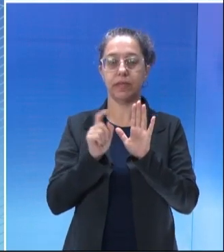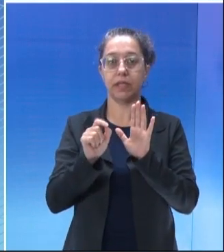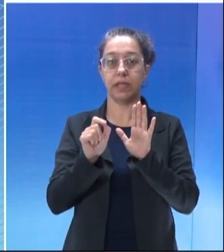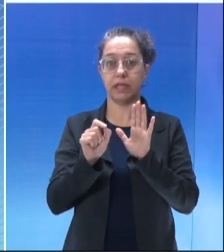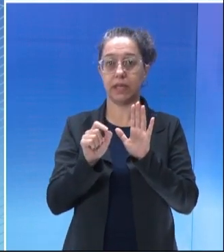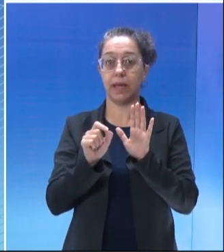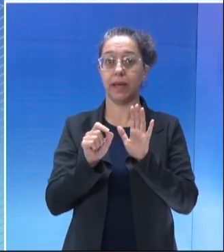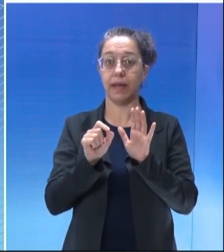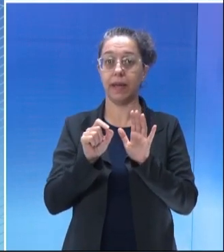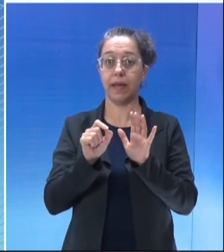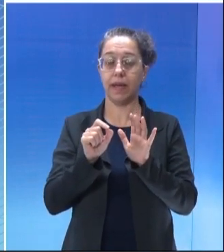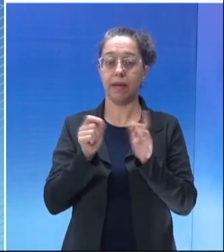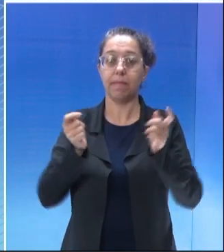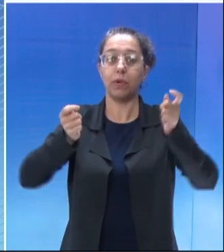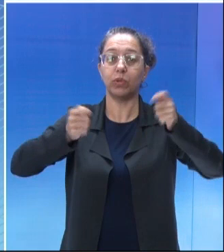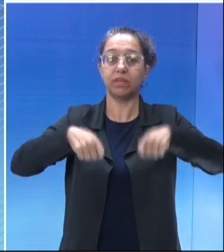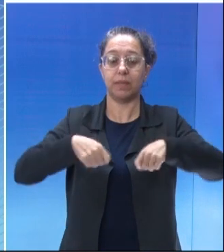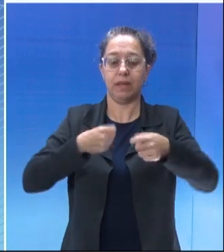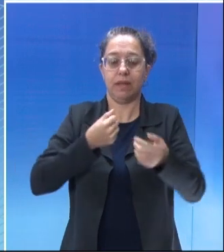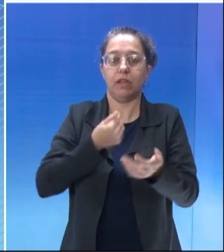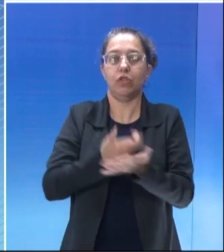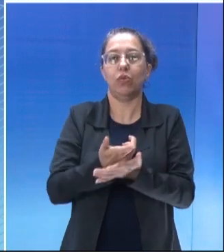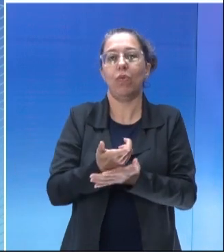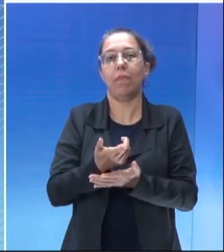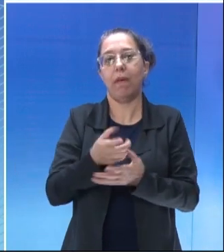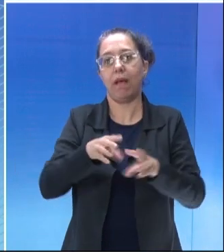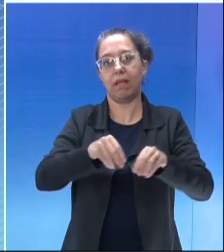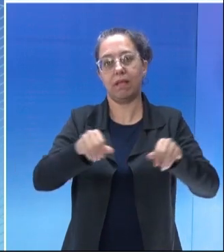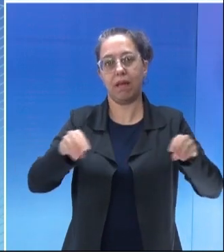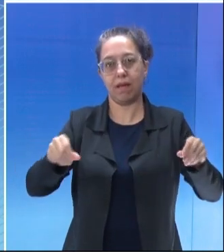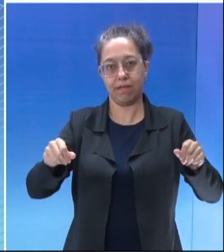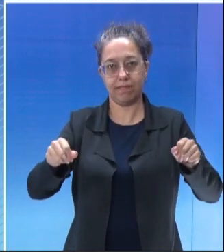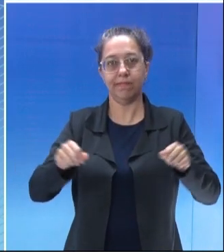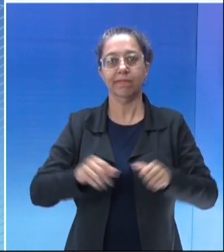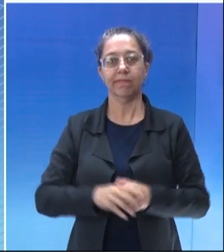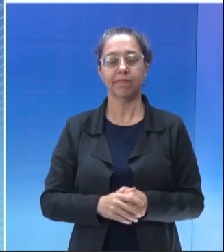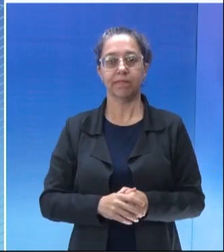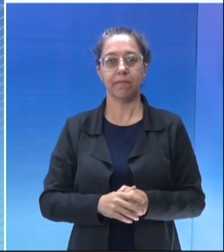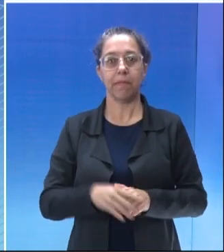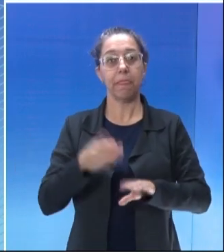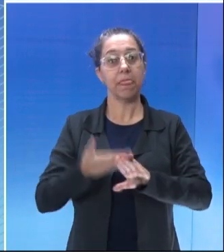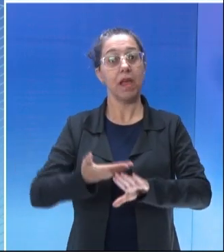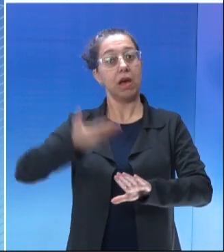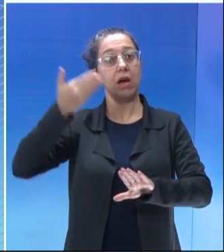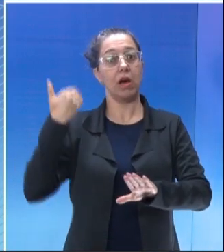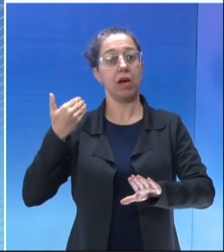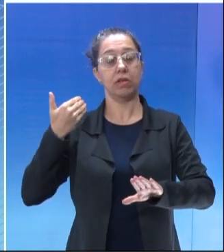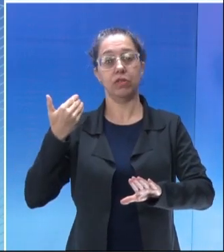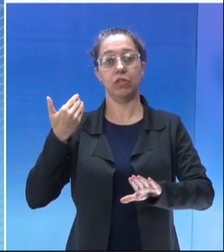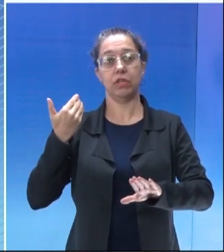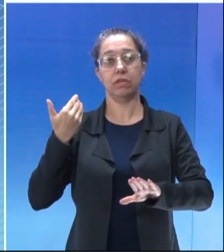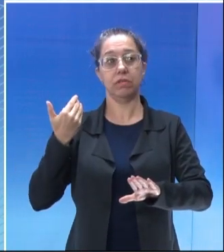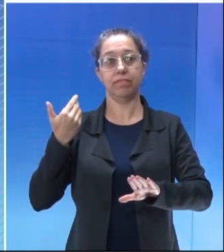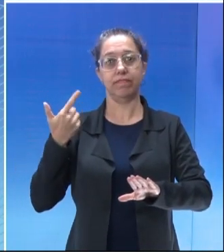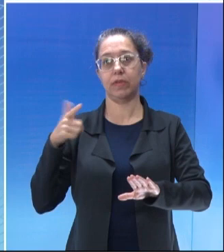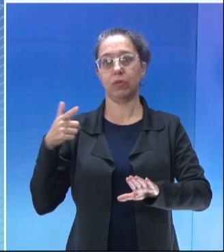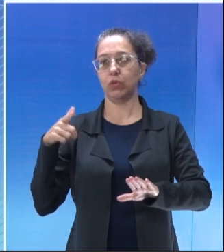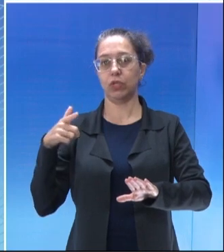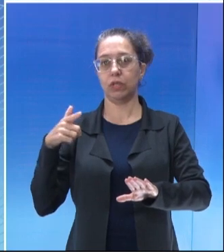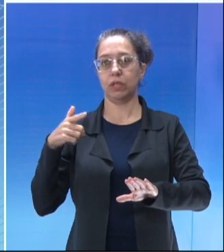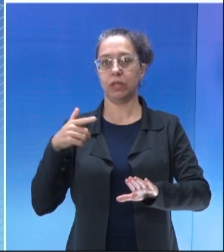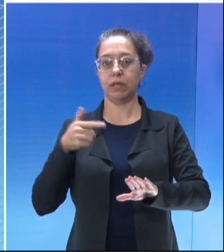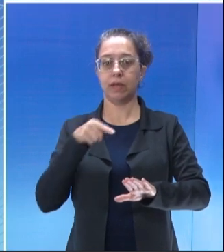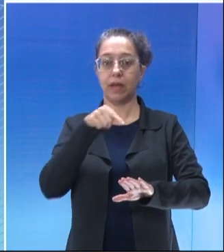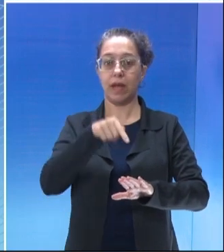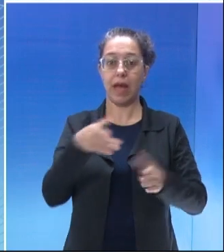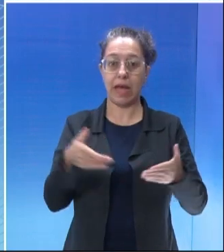a compra, a possibilidade de compra da terra. Estávamos aí próximo da abolição da escravatura. A